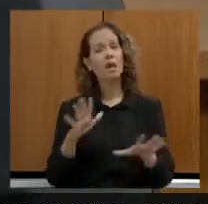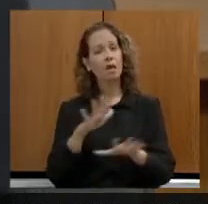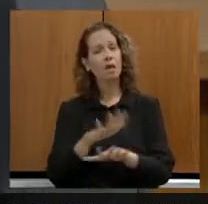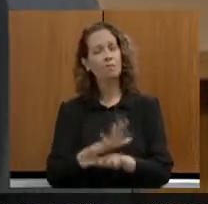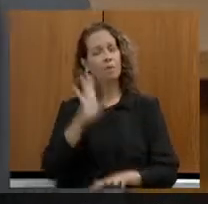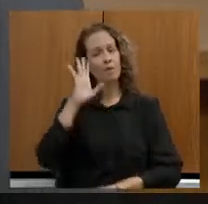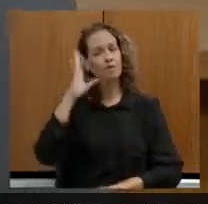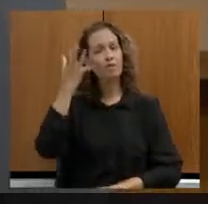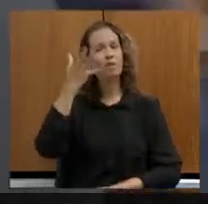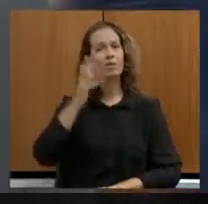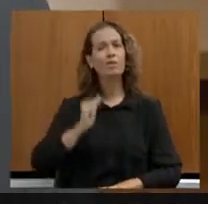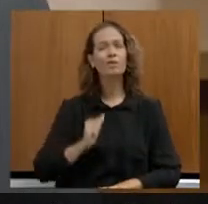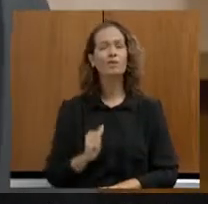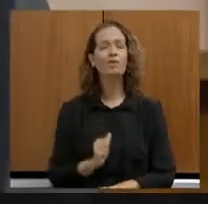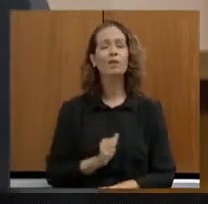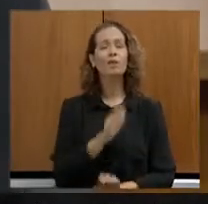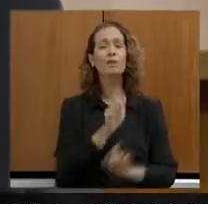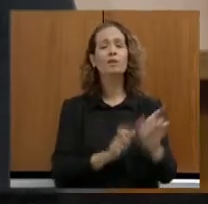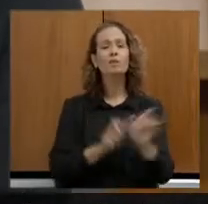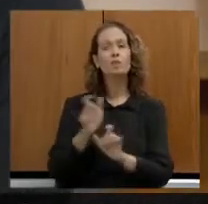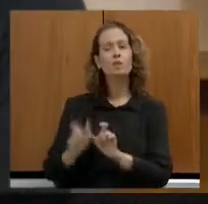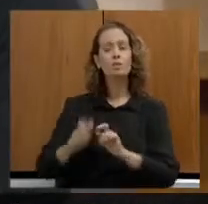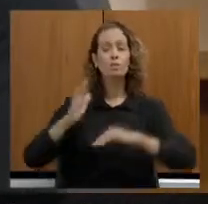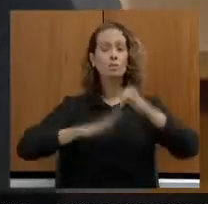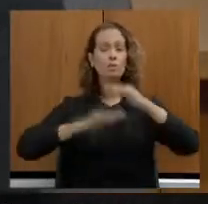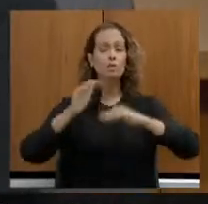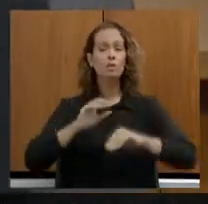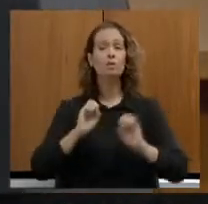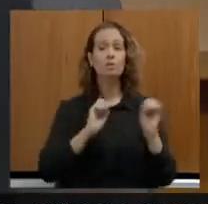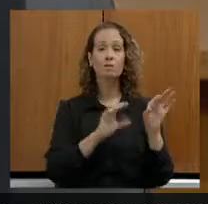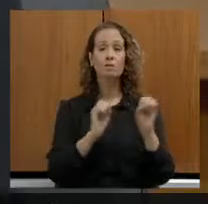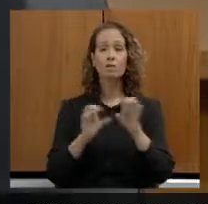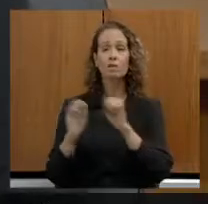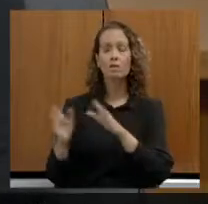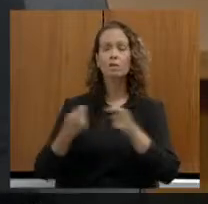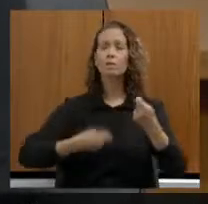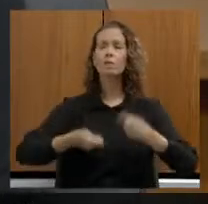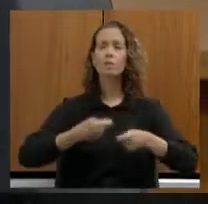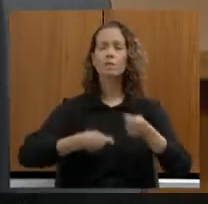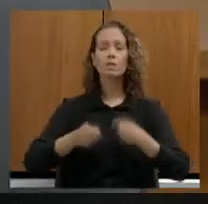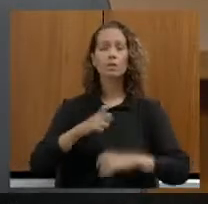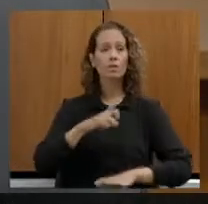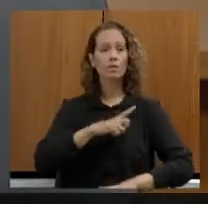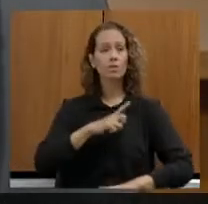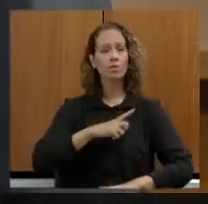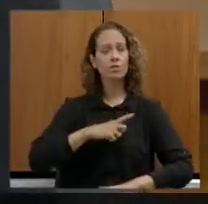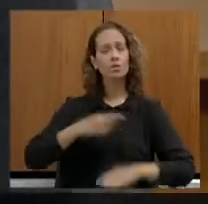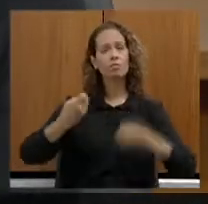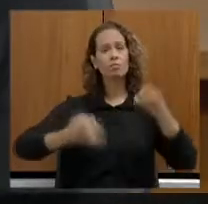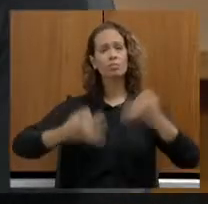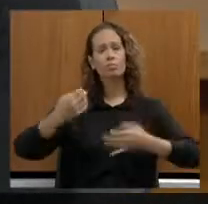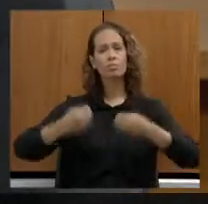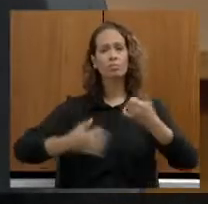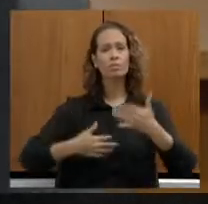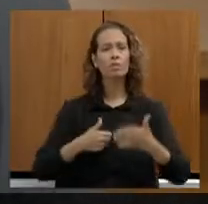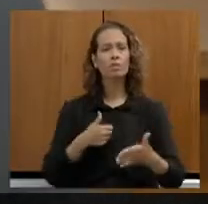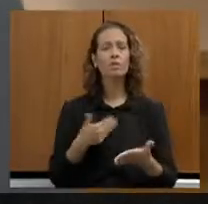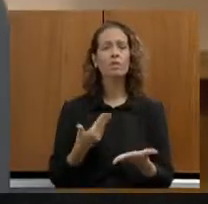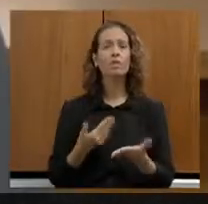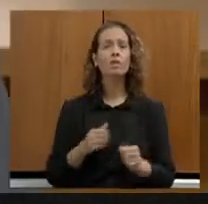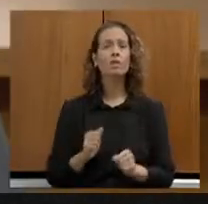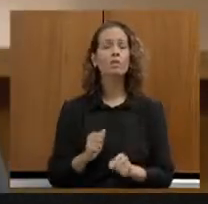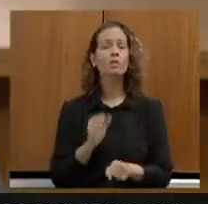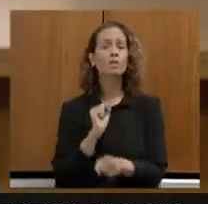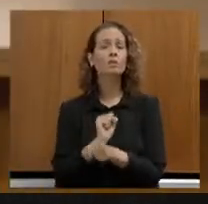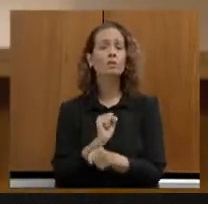devido aos servidores da educação por um a extração Nec que tinha né esse discurso de muita proximidade do Servidor e havia